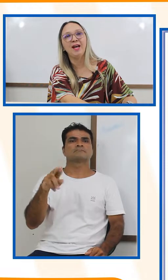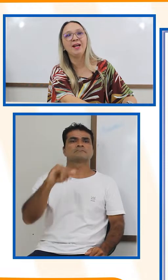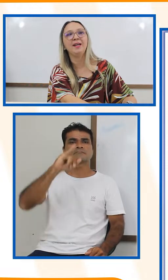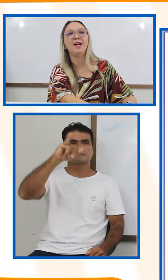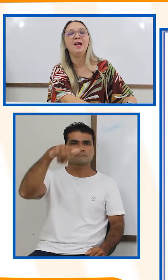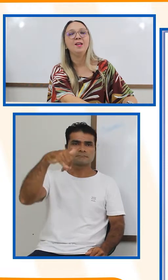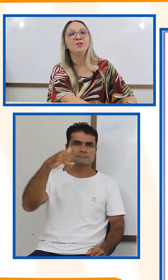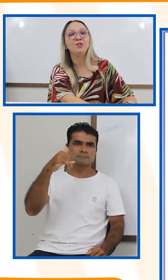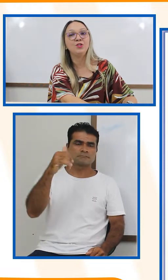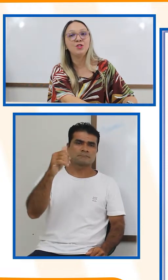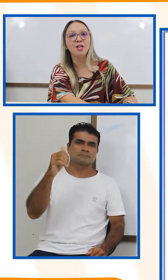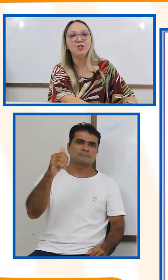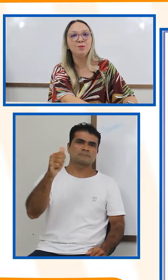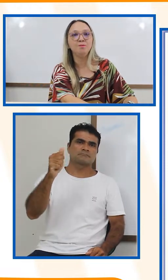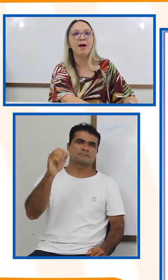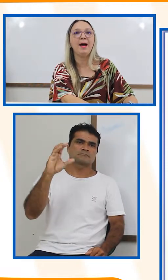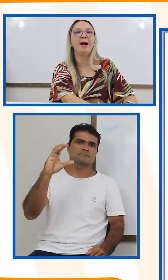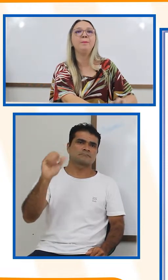jaca,